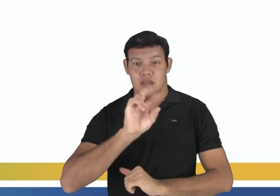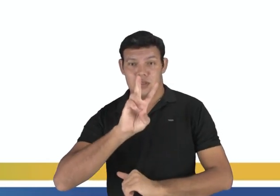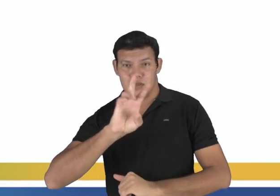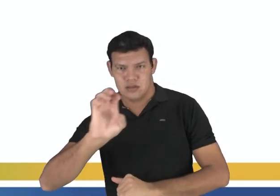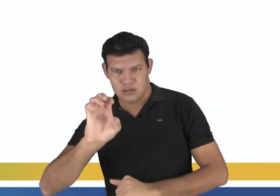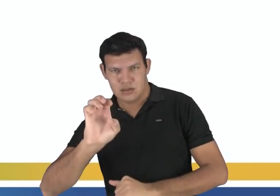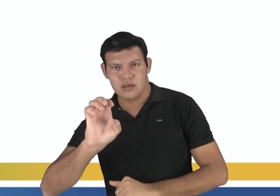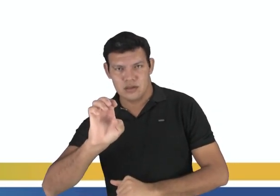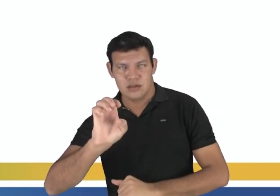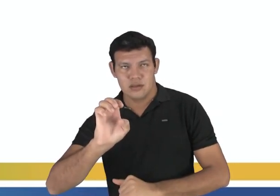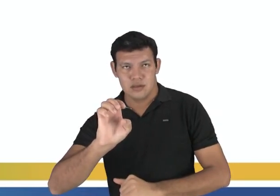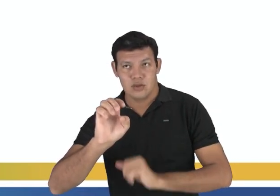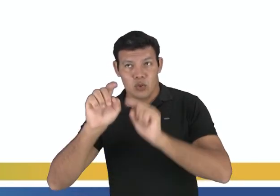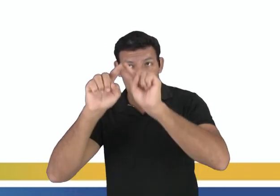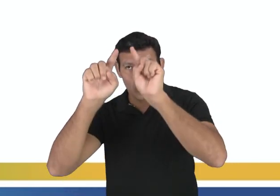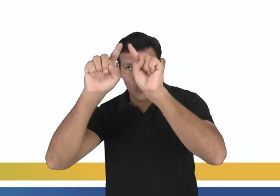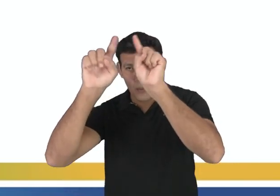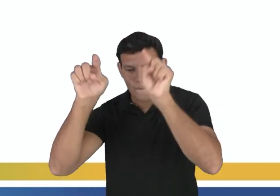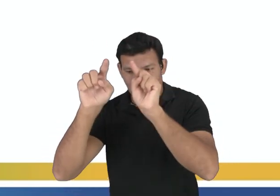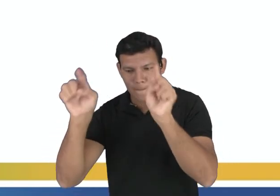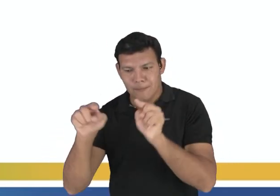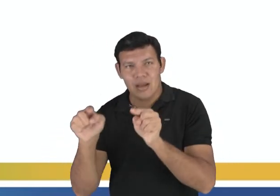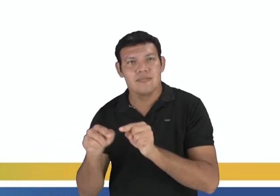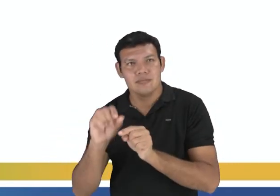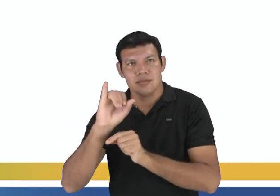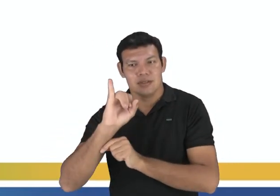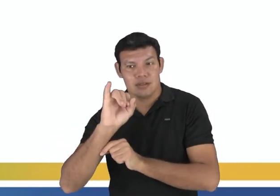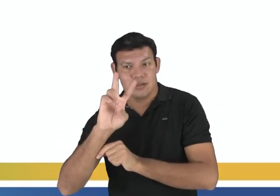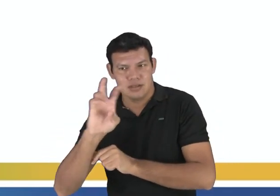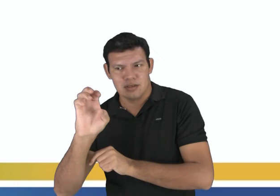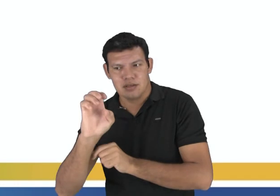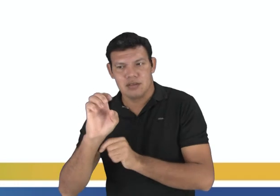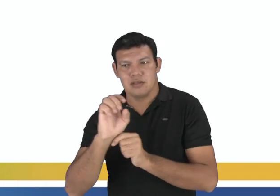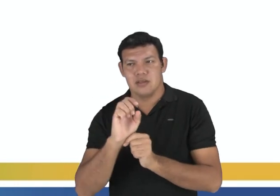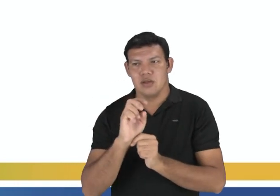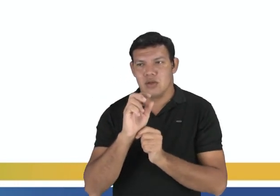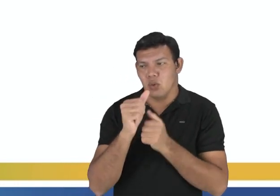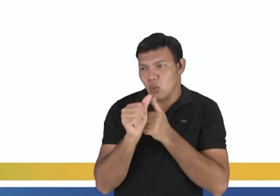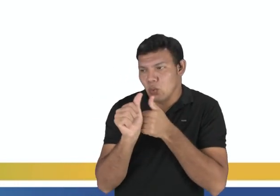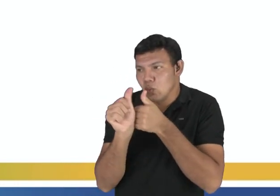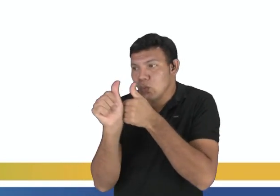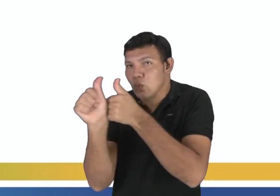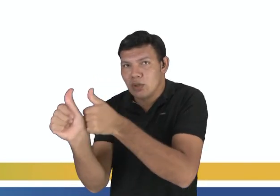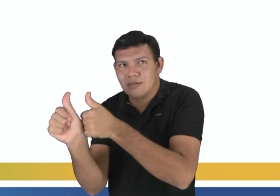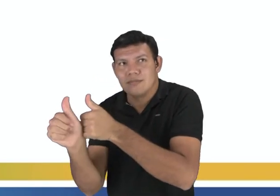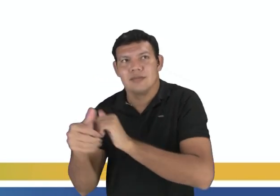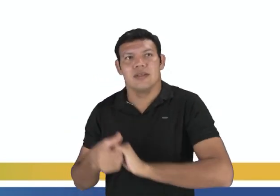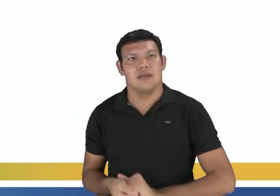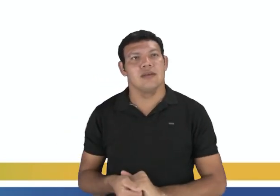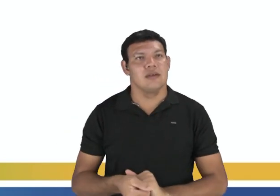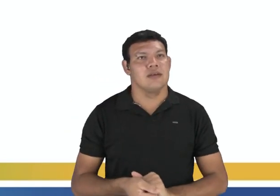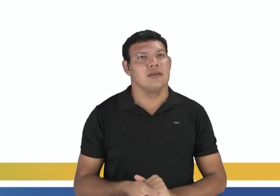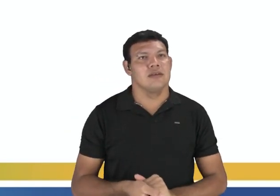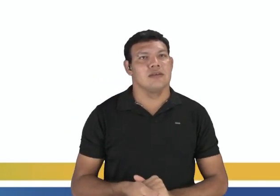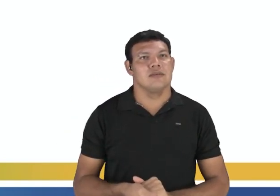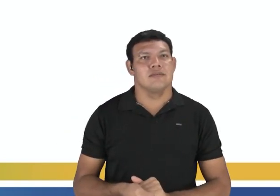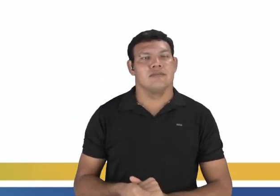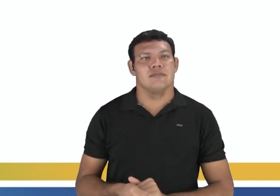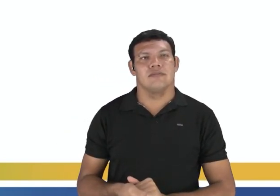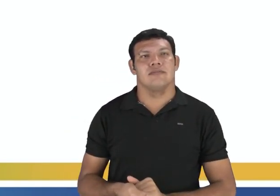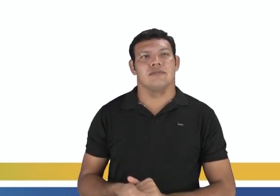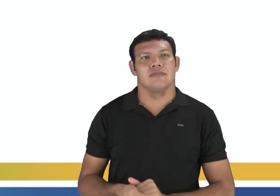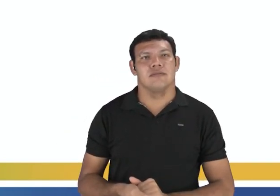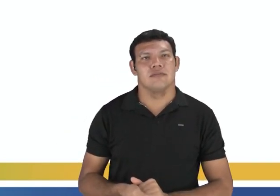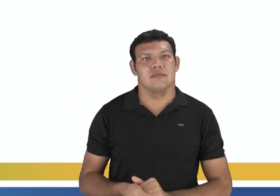da caverna. Então, só pode ser a letra D, correto? Porque está perguntando o que acontece. O que acontece? Ip segue